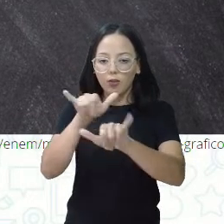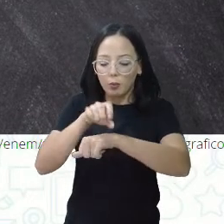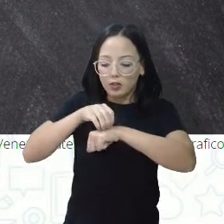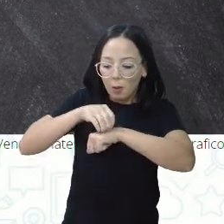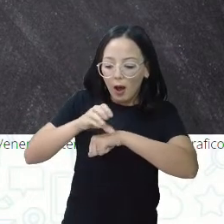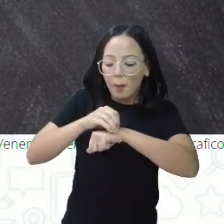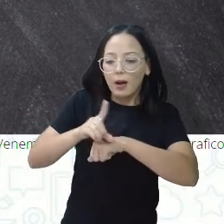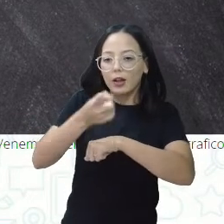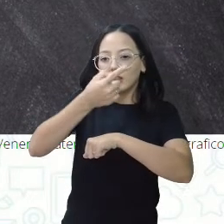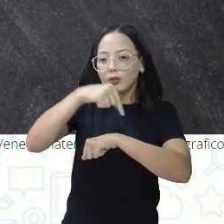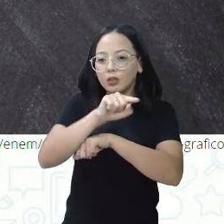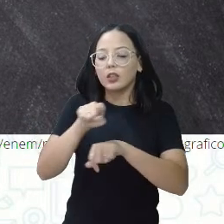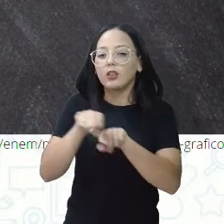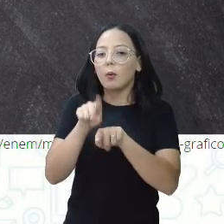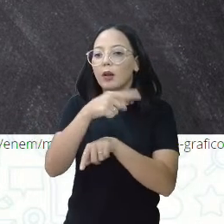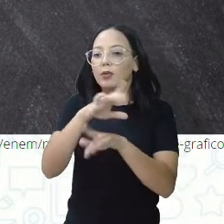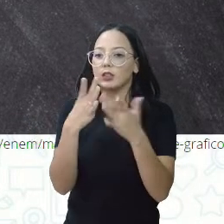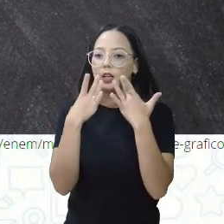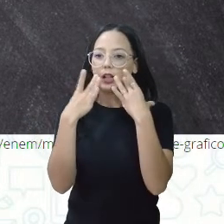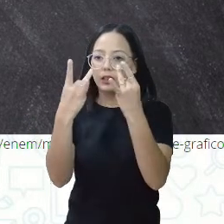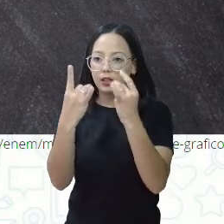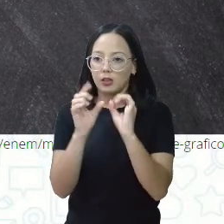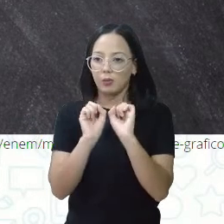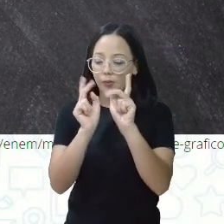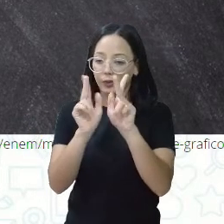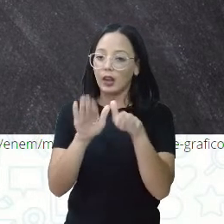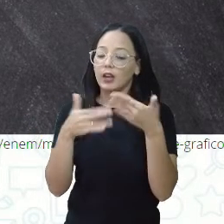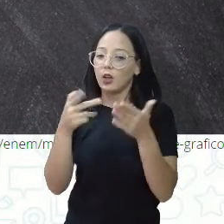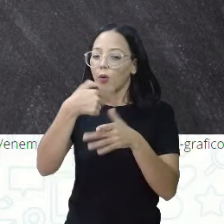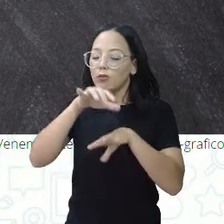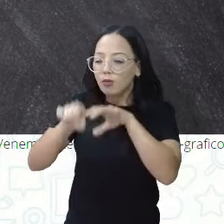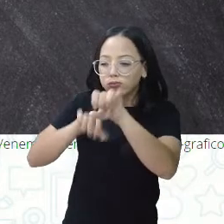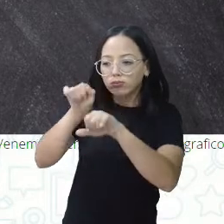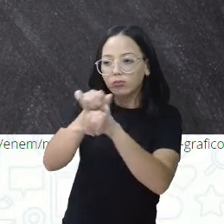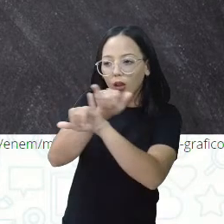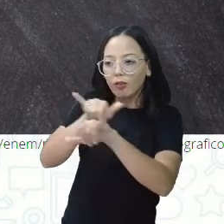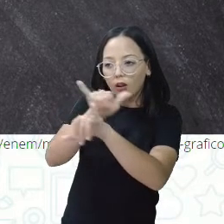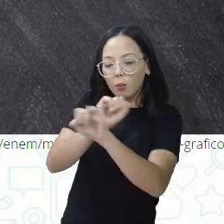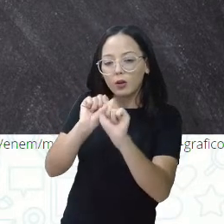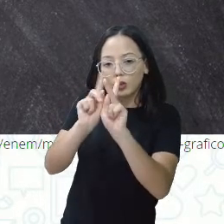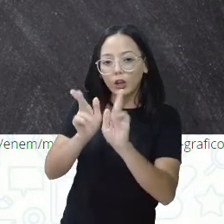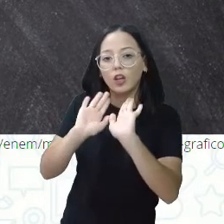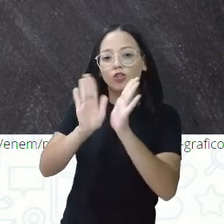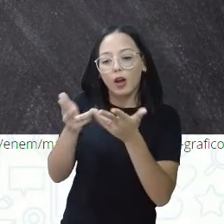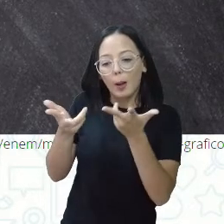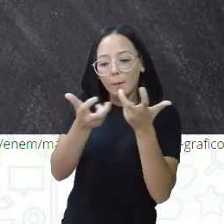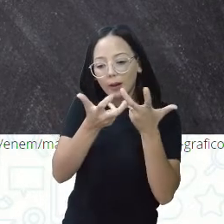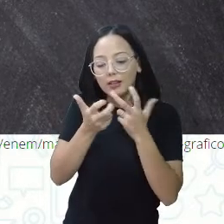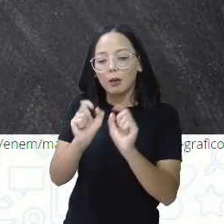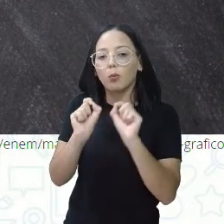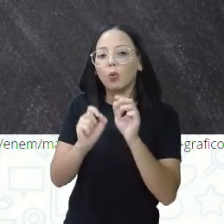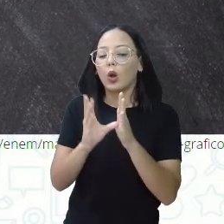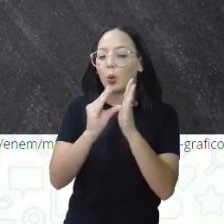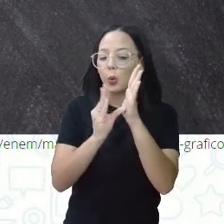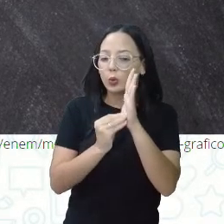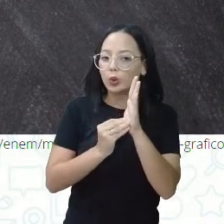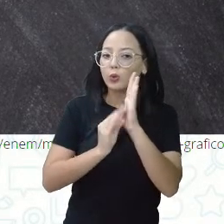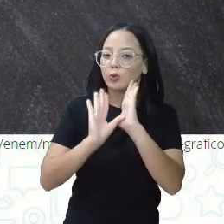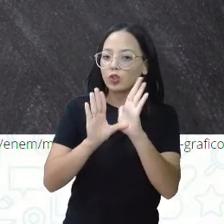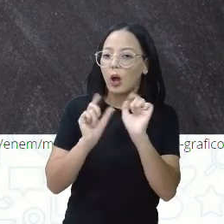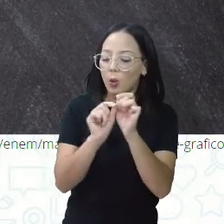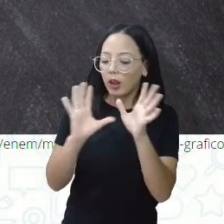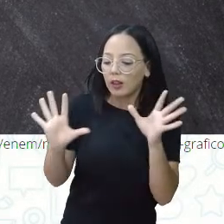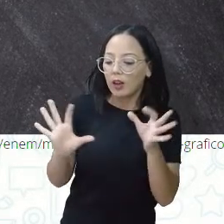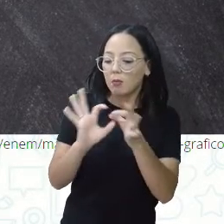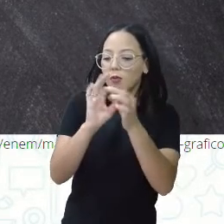você, de maneira a chamar a sua atenção, tá certo? Então, busca aí essas informações, já percebe que esse conteúdo, ele pega